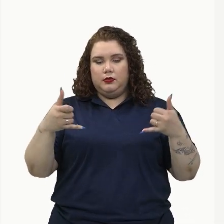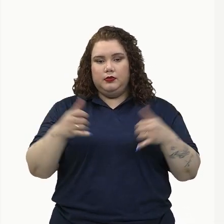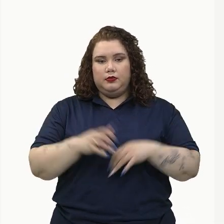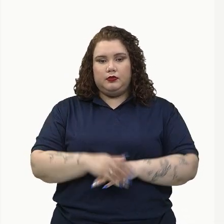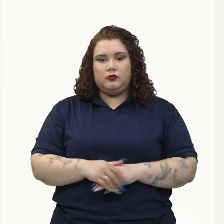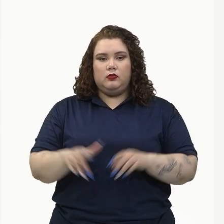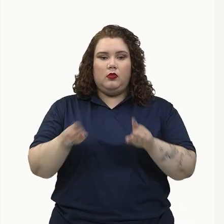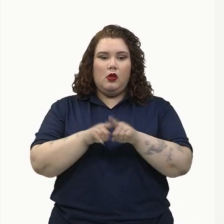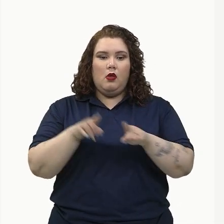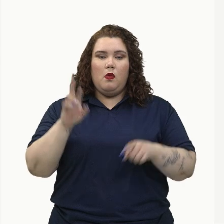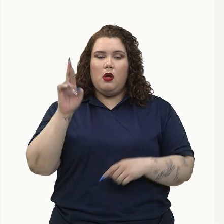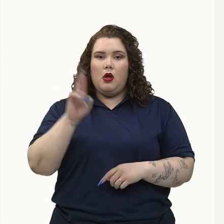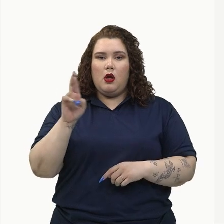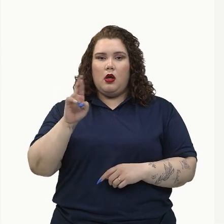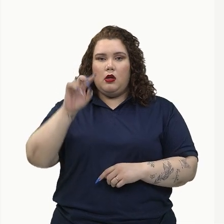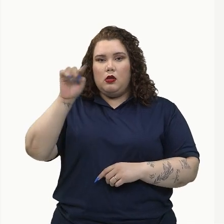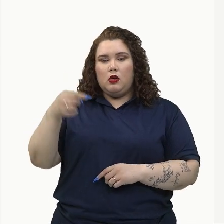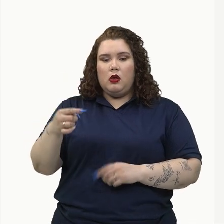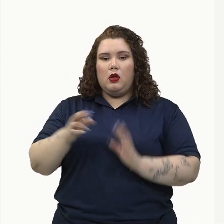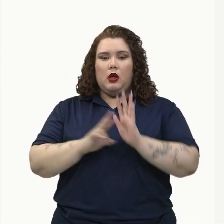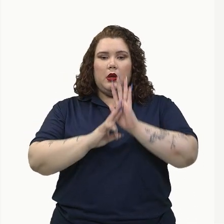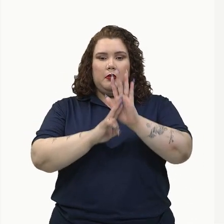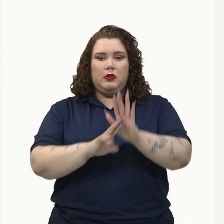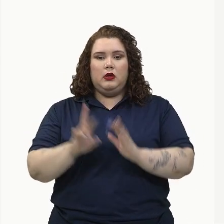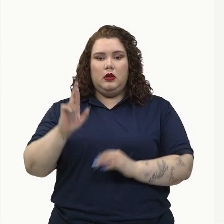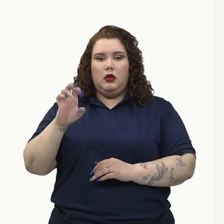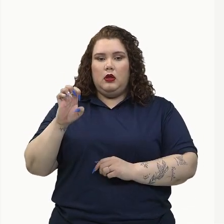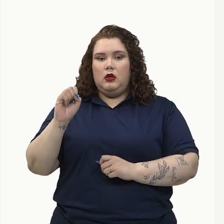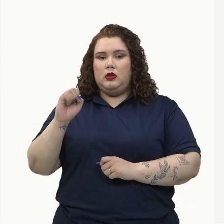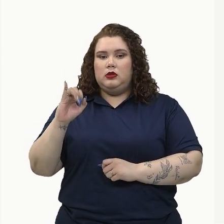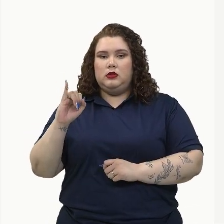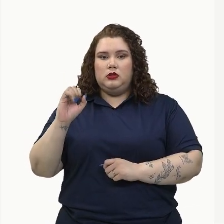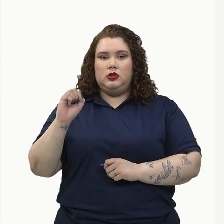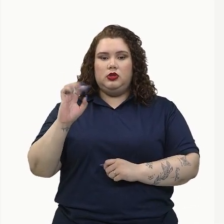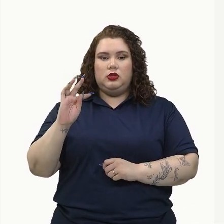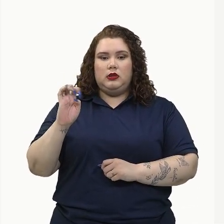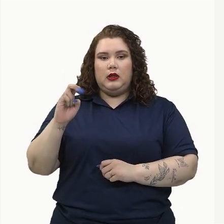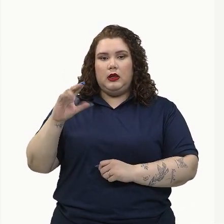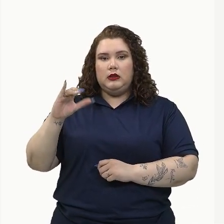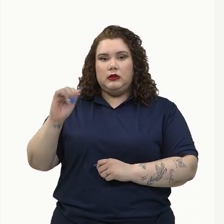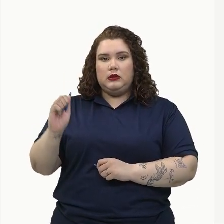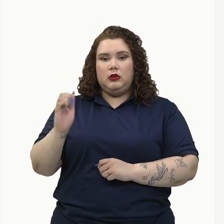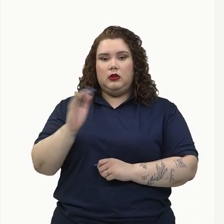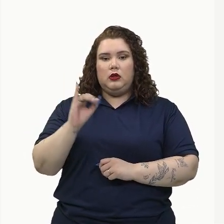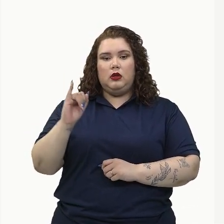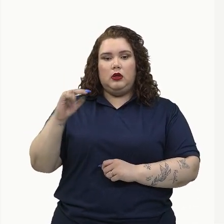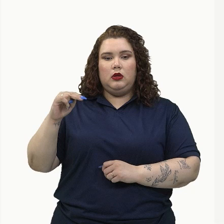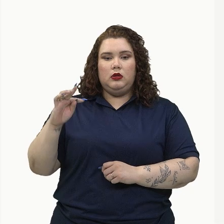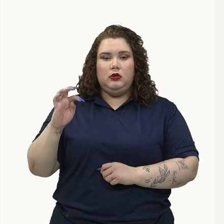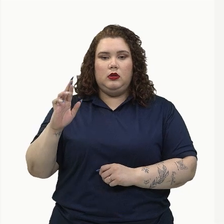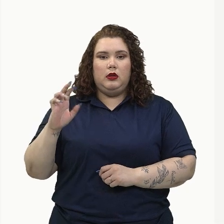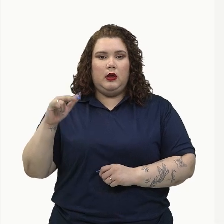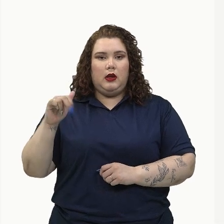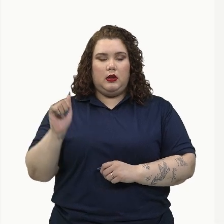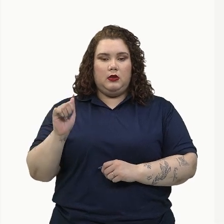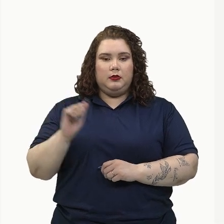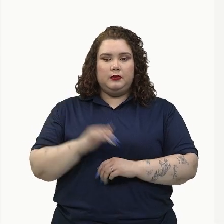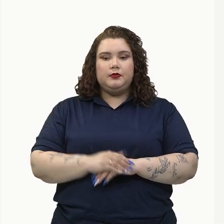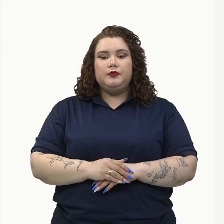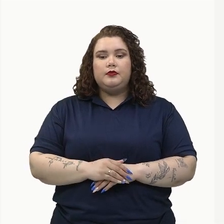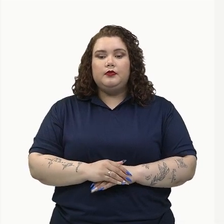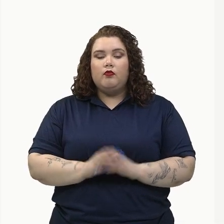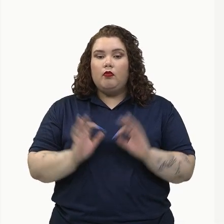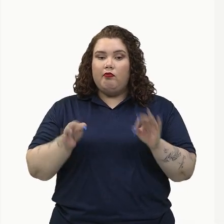de uma resistência interna, que nós chamamos de R', tá? E aí, pessoal, em